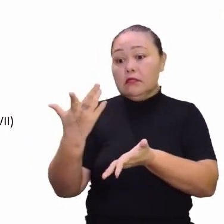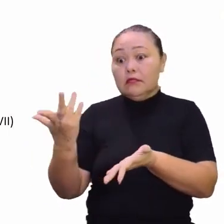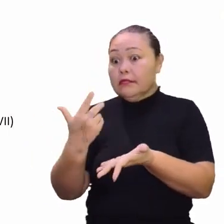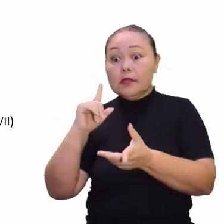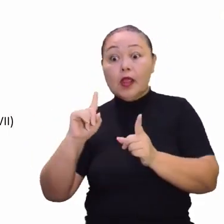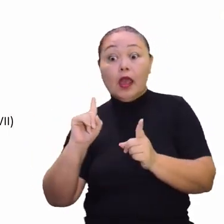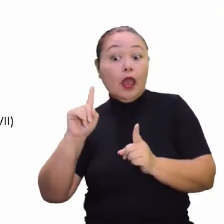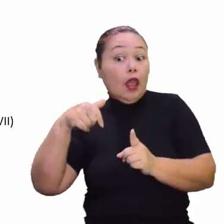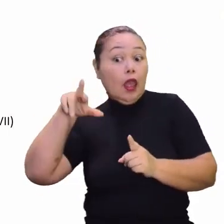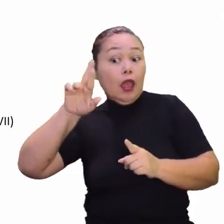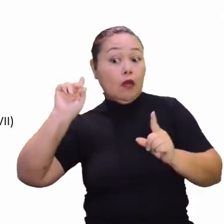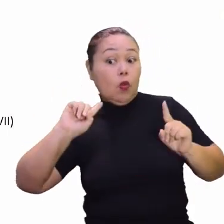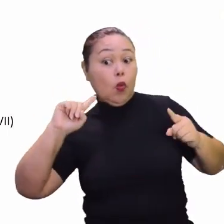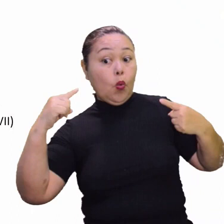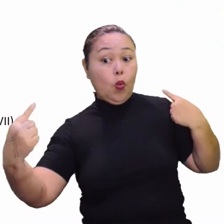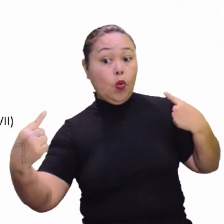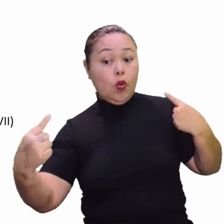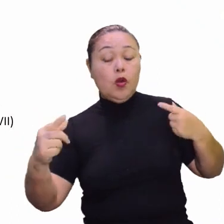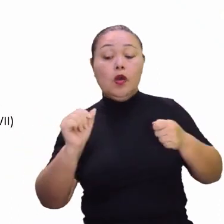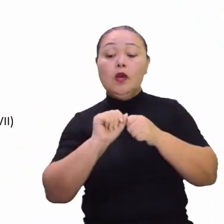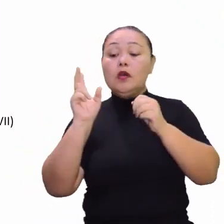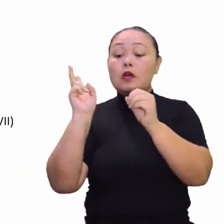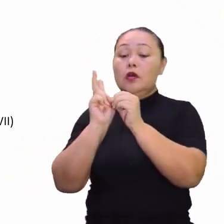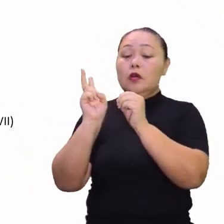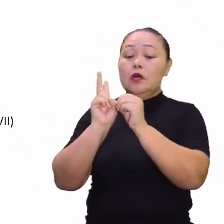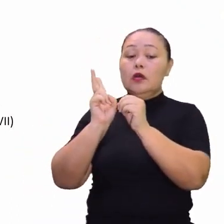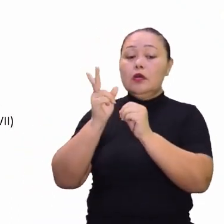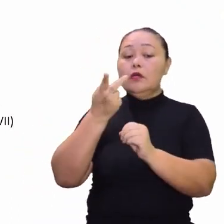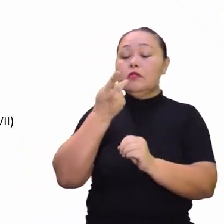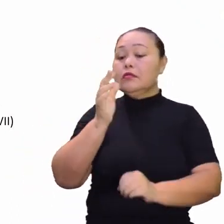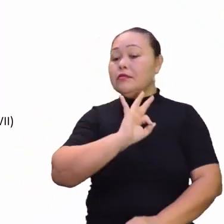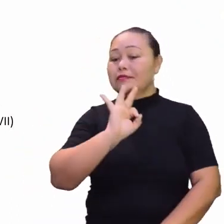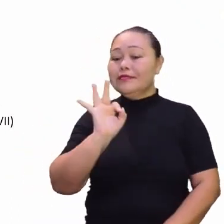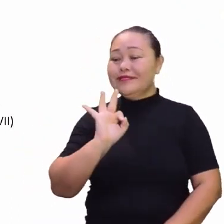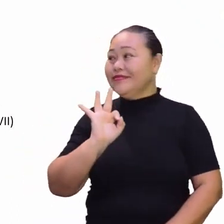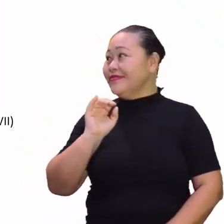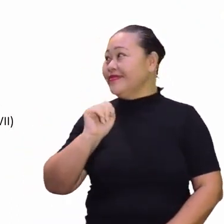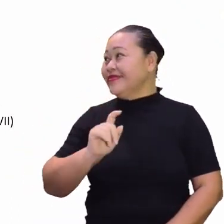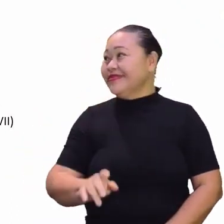vai ser contra ele? Os indígenas não sabendo o que eles estão falando.